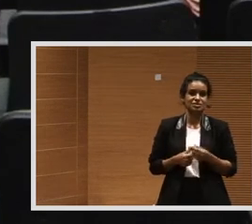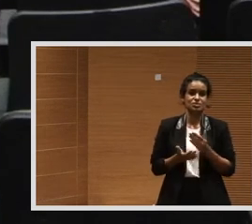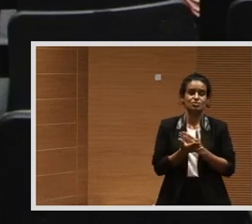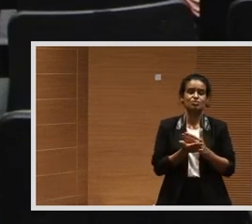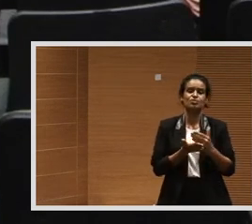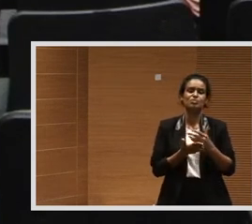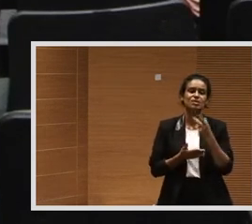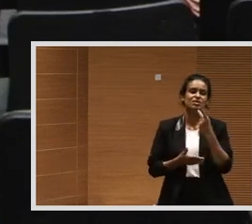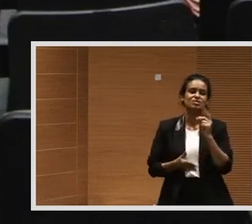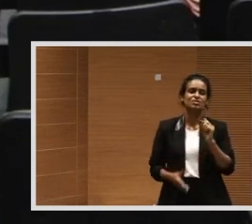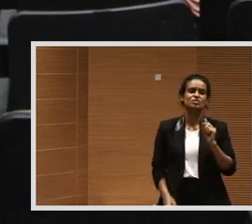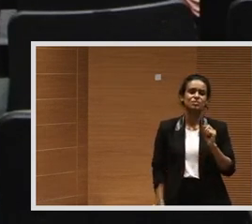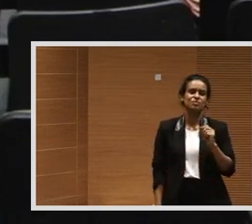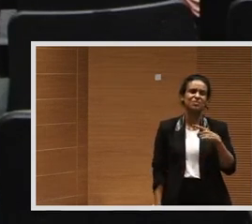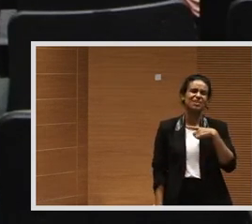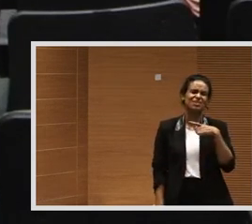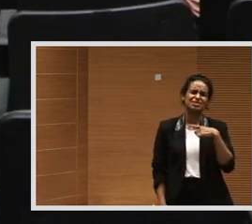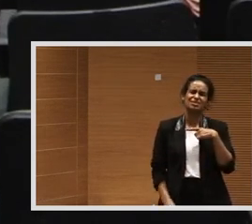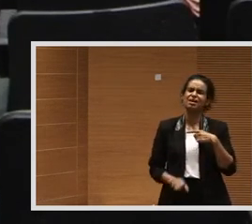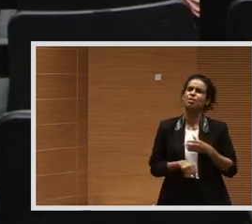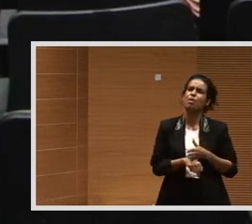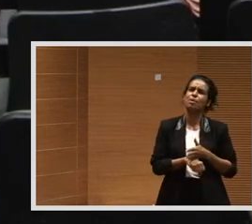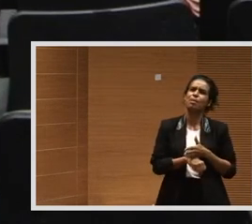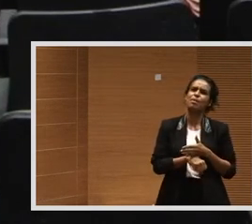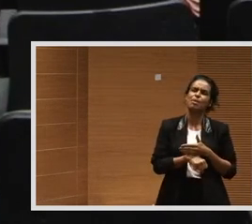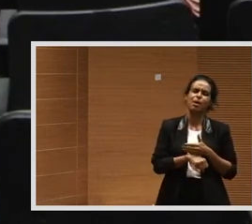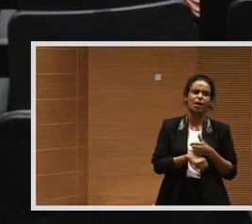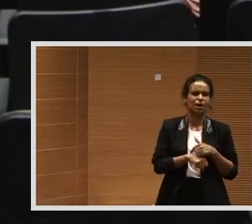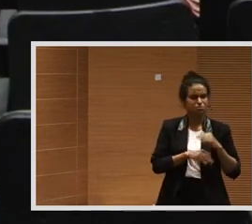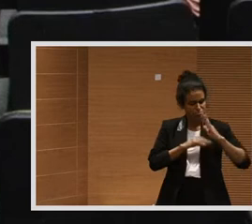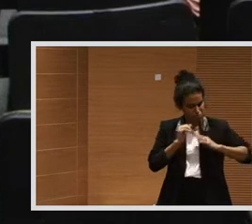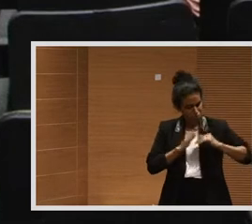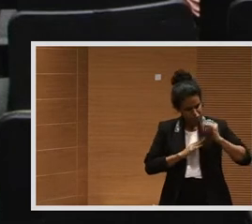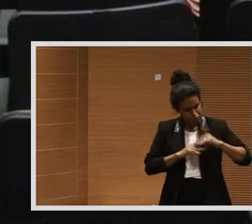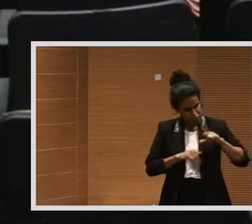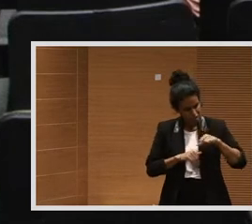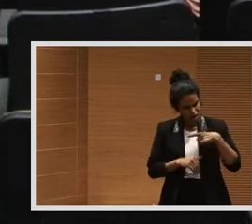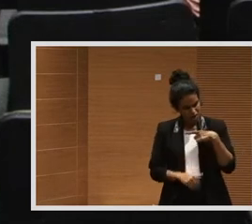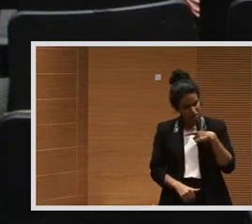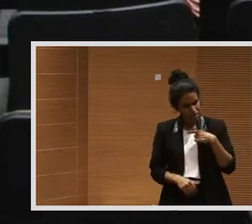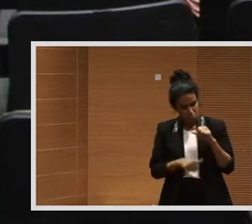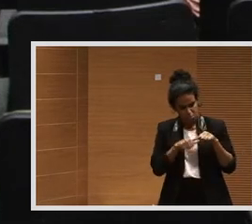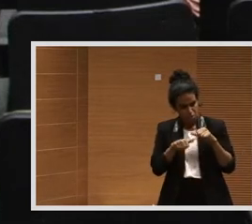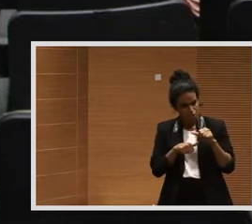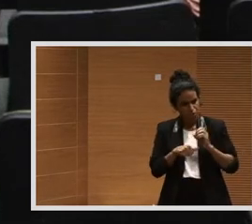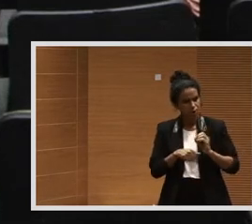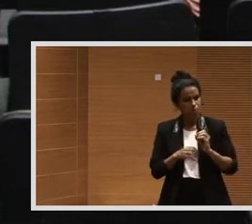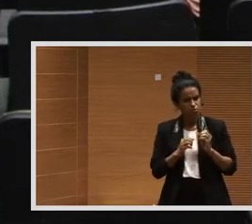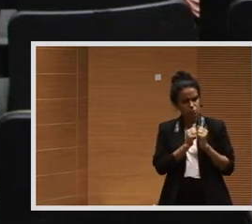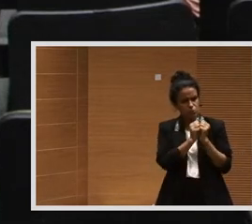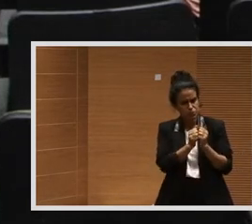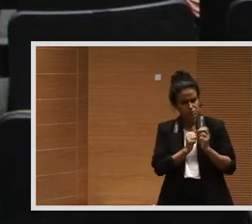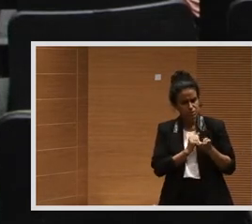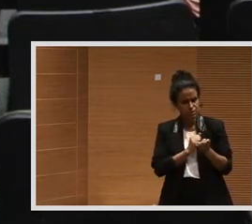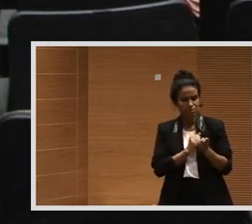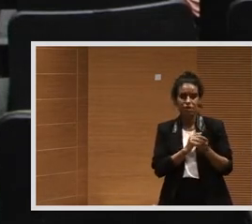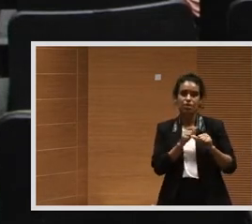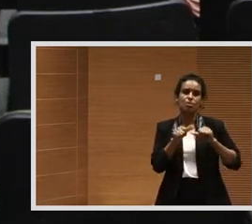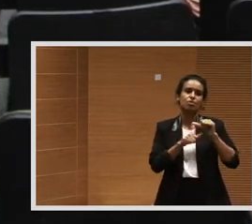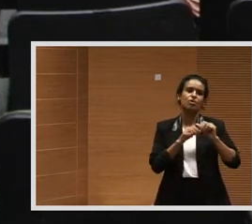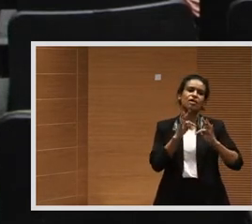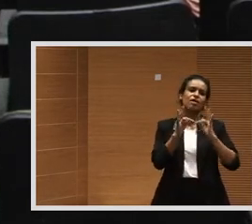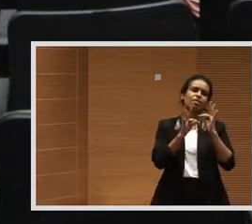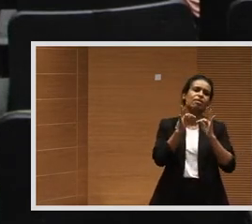mas já está há tanto tempo assim com o profissional e não mudou, então tem que mudar a técnica, tem que